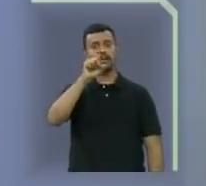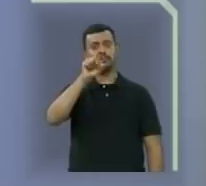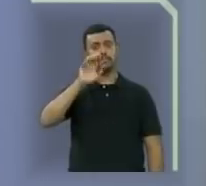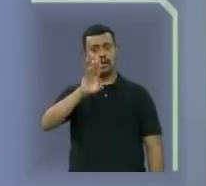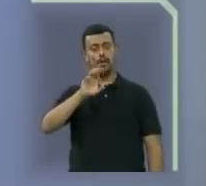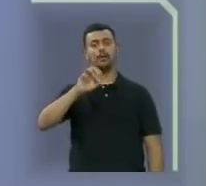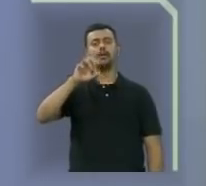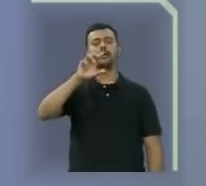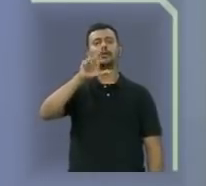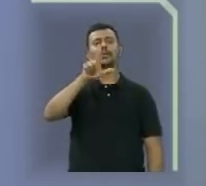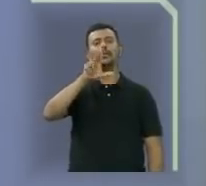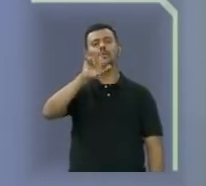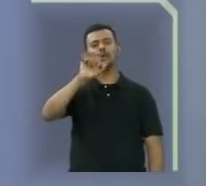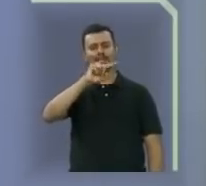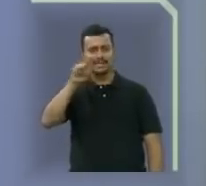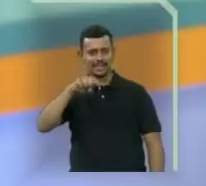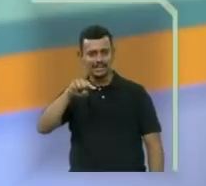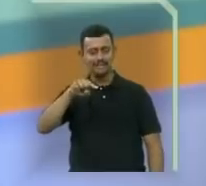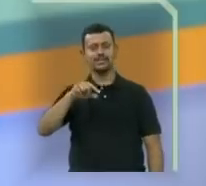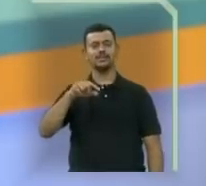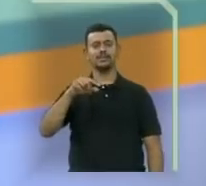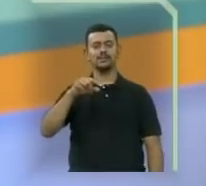Luiz Marinho, do PT,